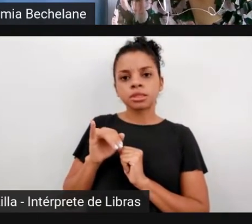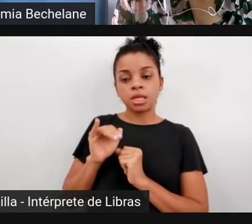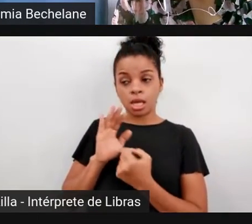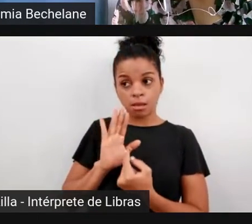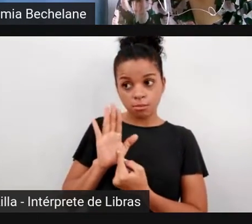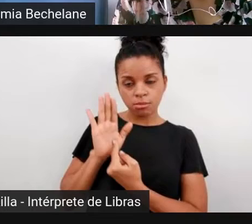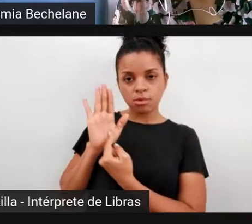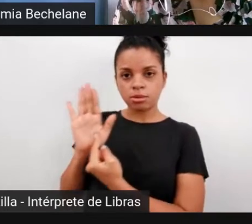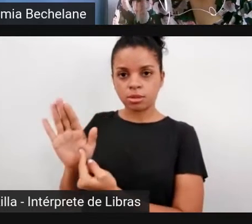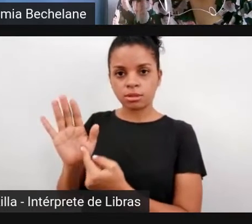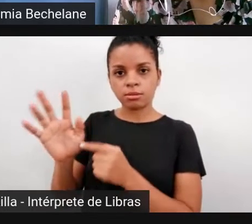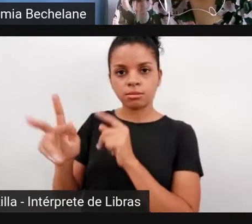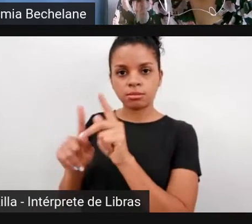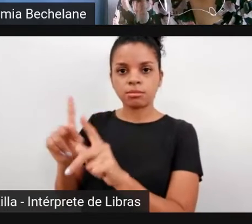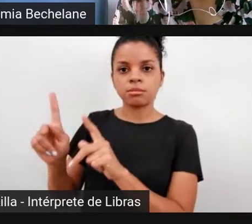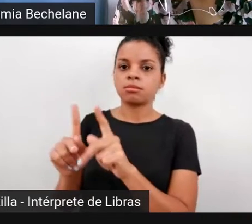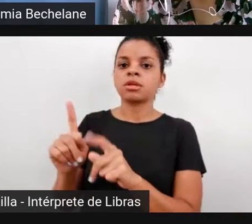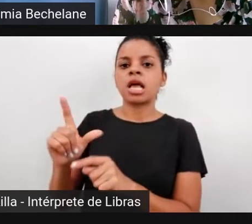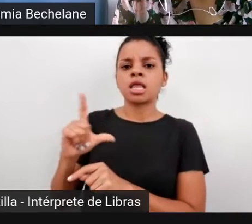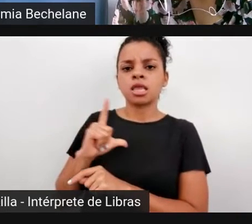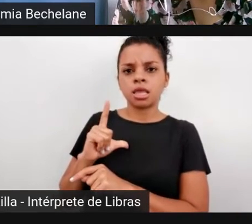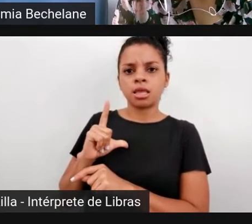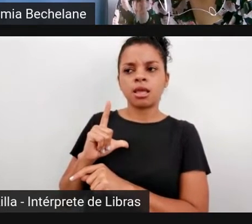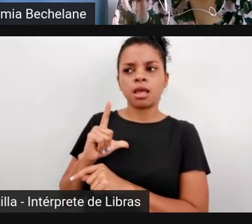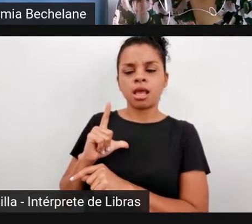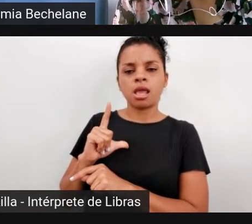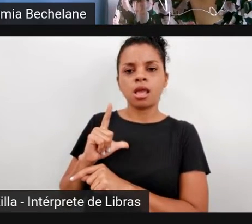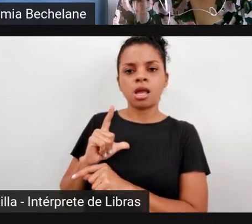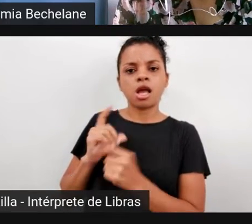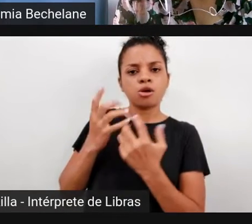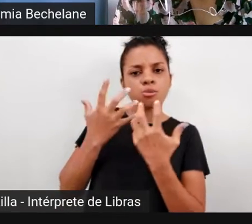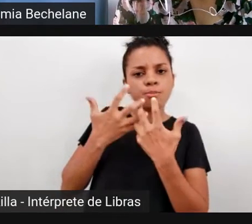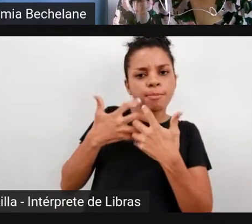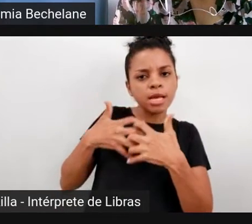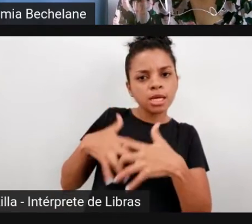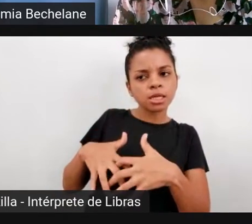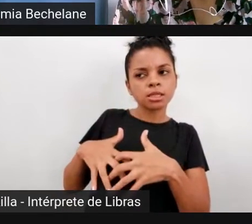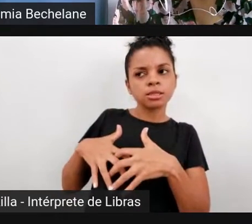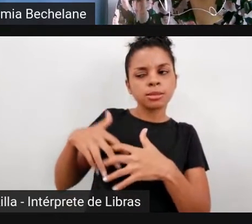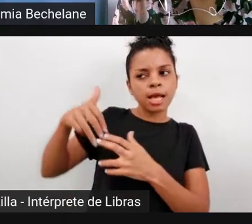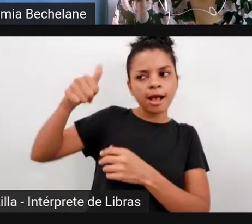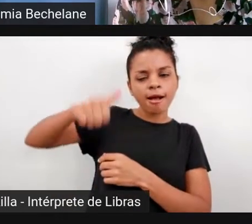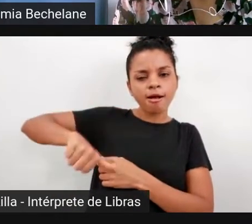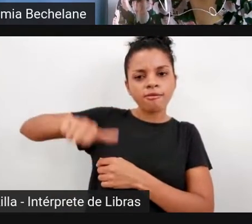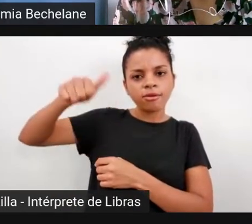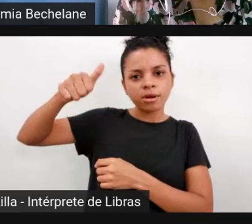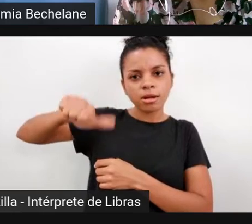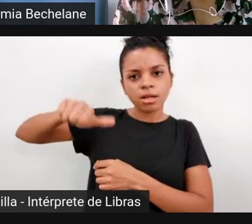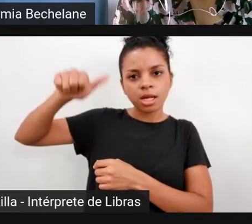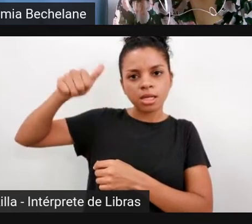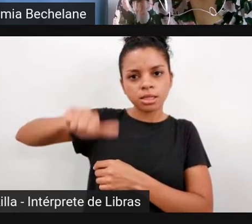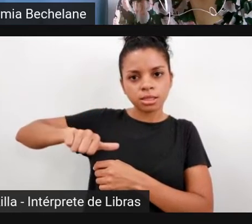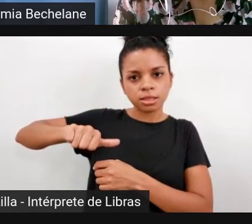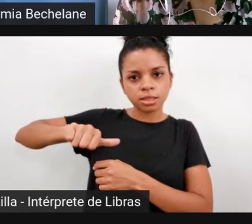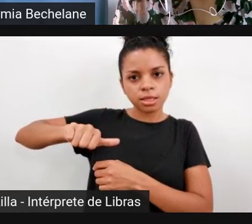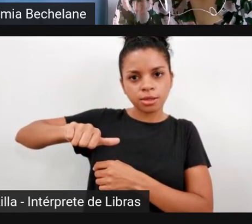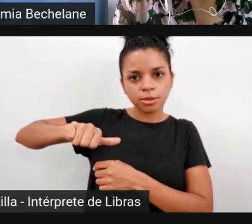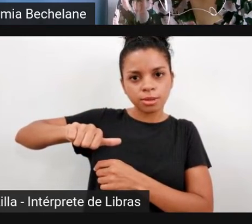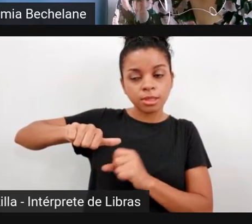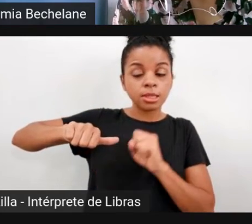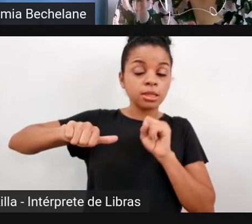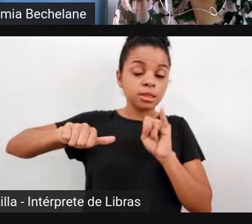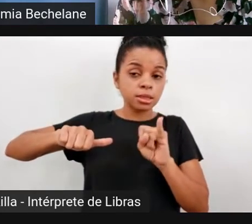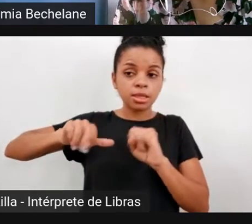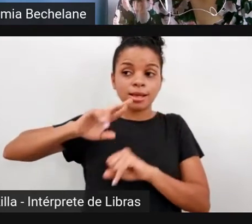mecanismo de avaliação ou de checagem dos órgãos de checagem sobre se a resposta que foi